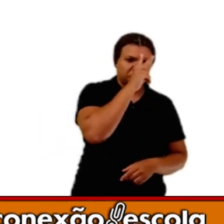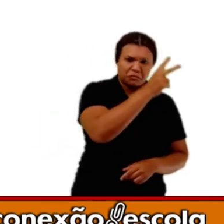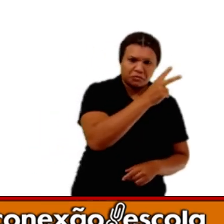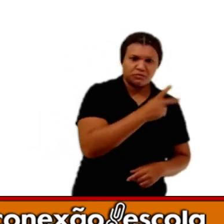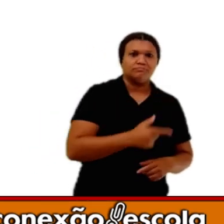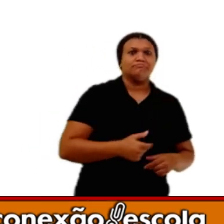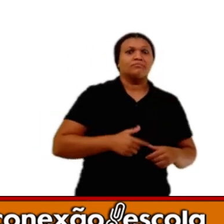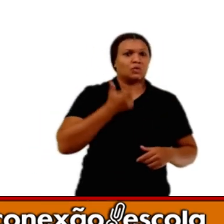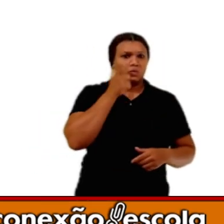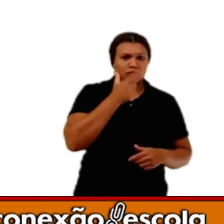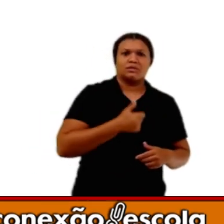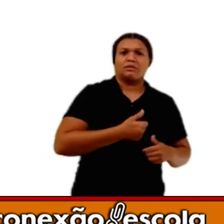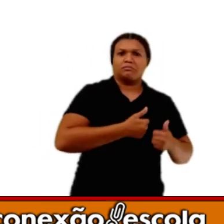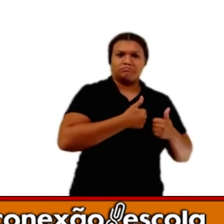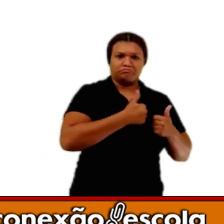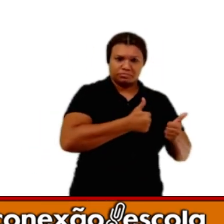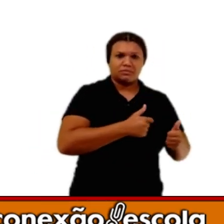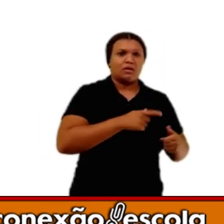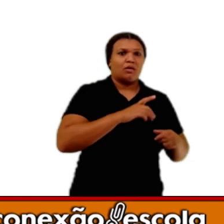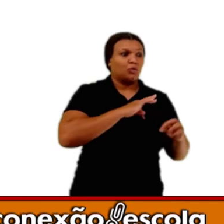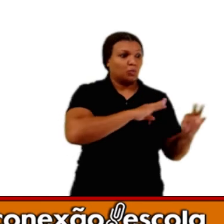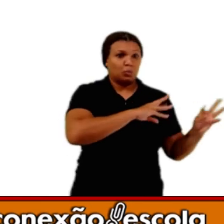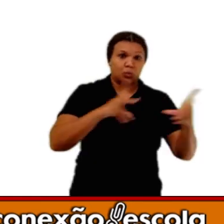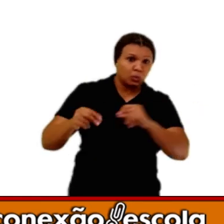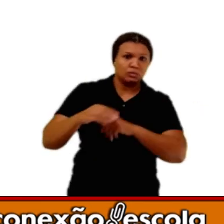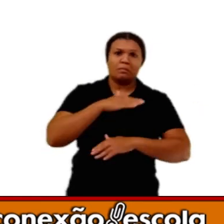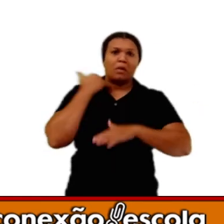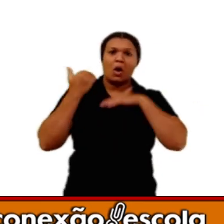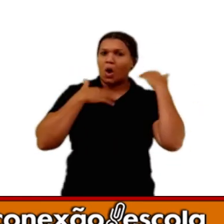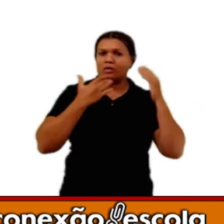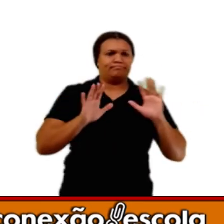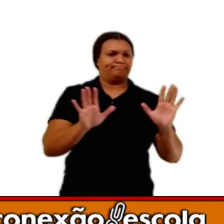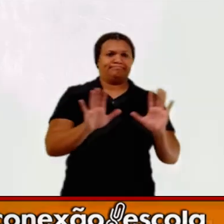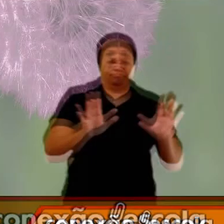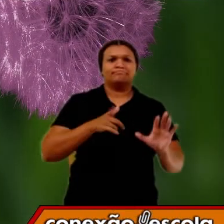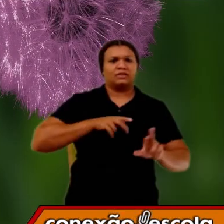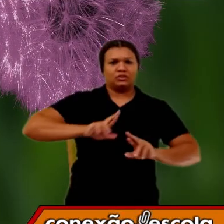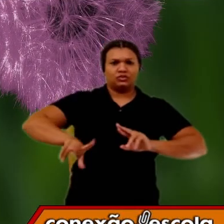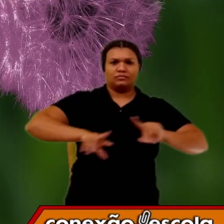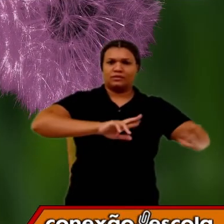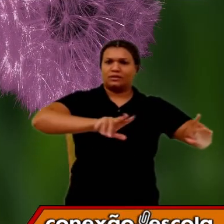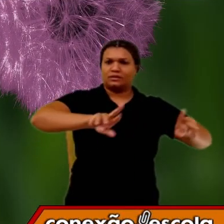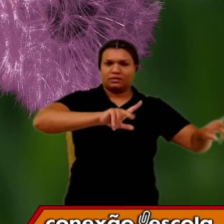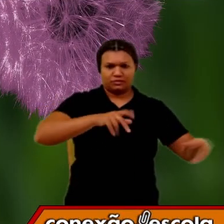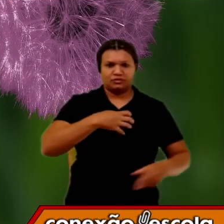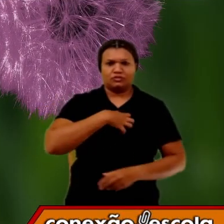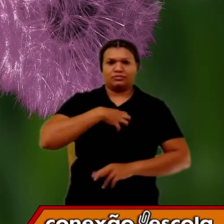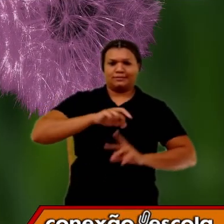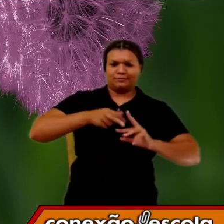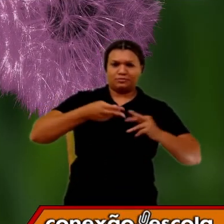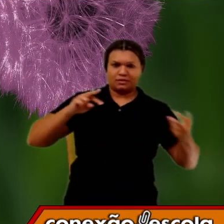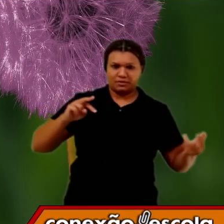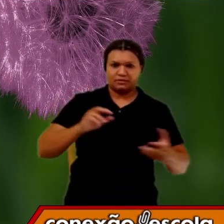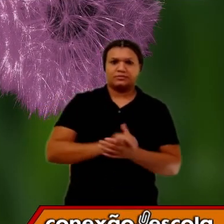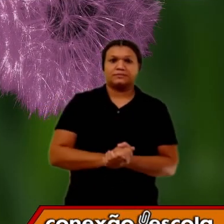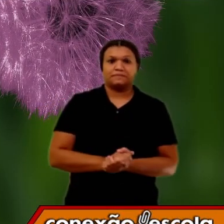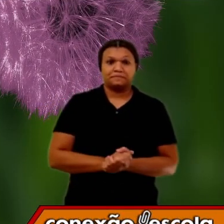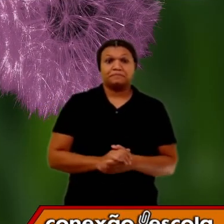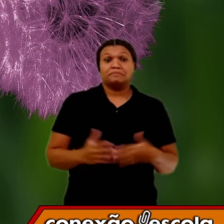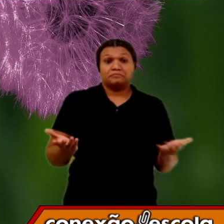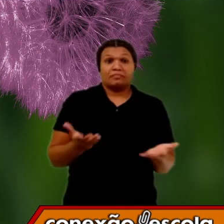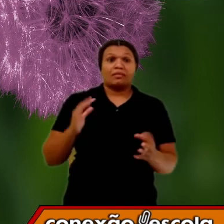inteira não seja dizimada, como numa situação da reprodução assexuada. Então, sobre o que nós falamos